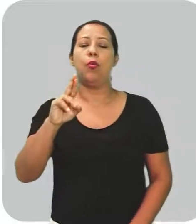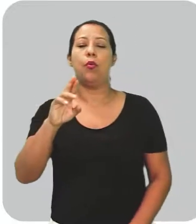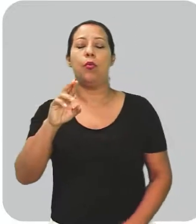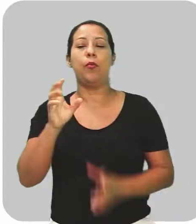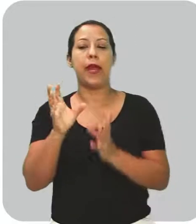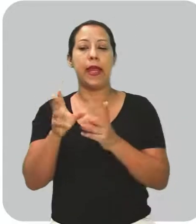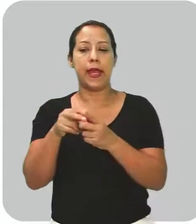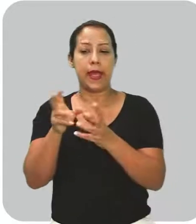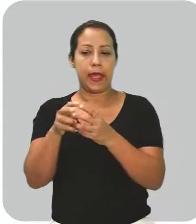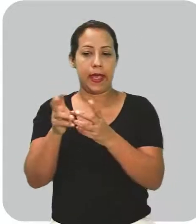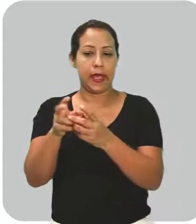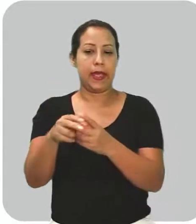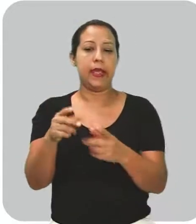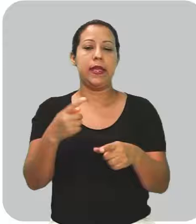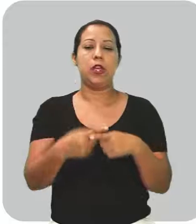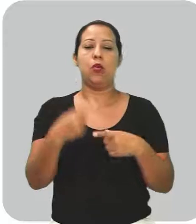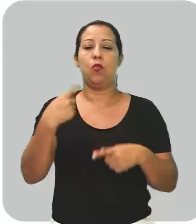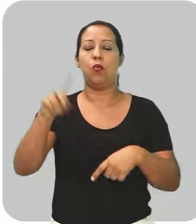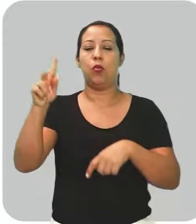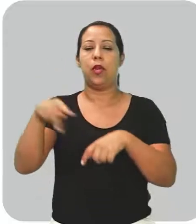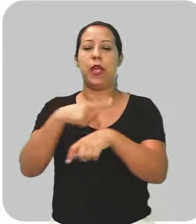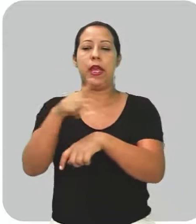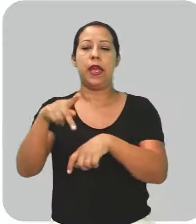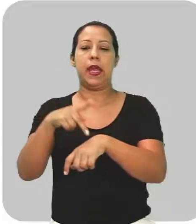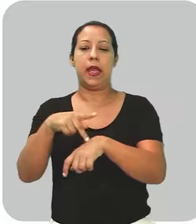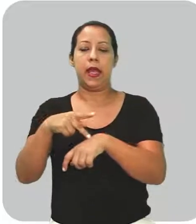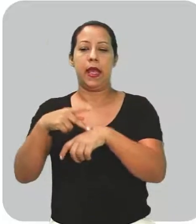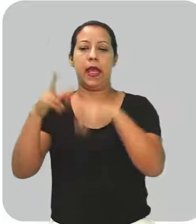Paris e a Roma.